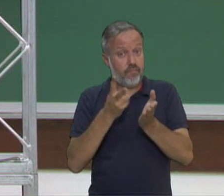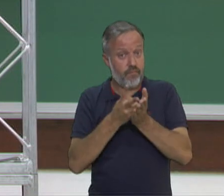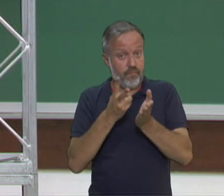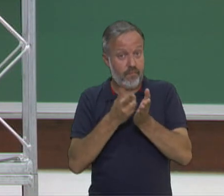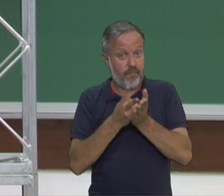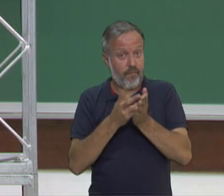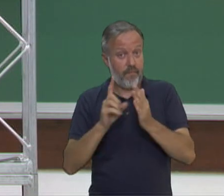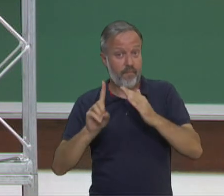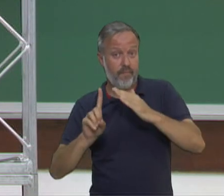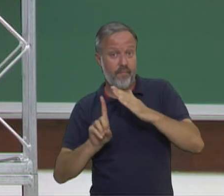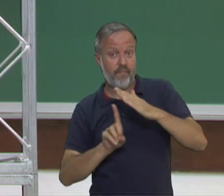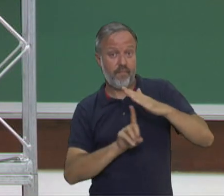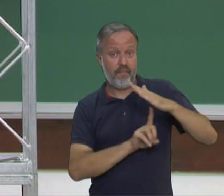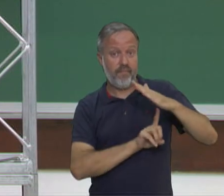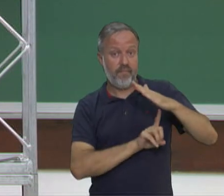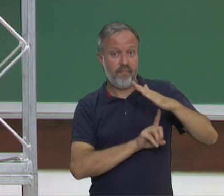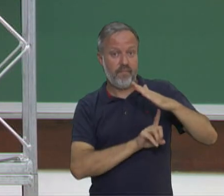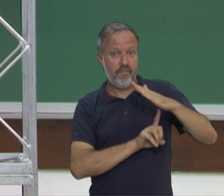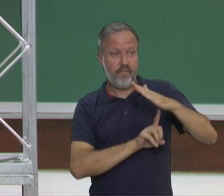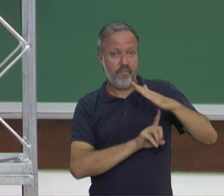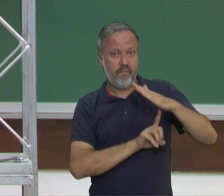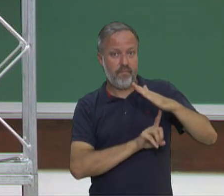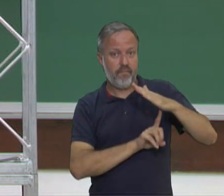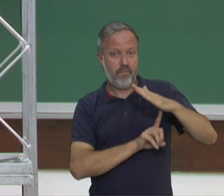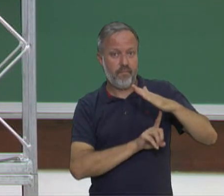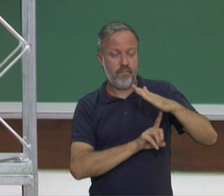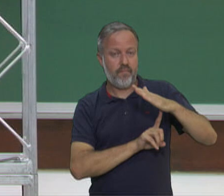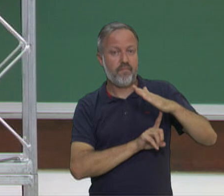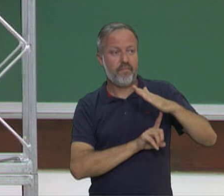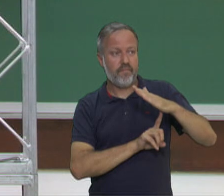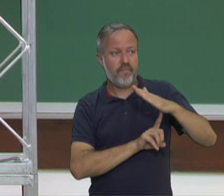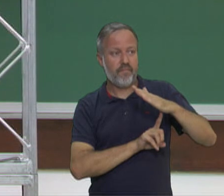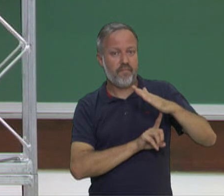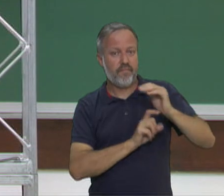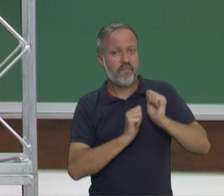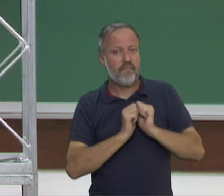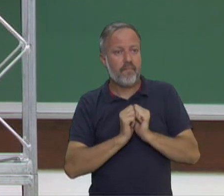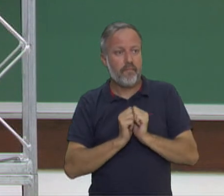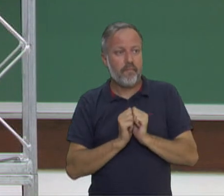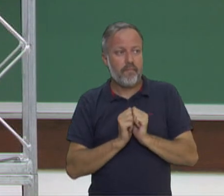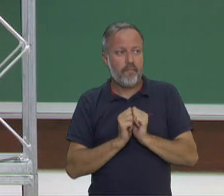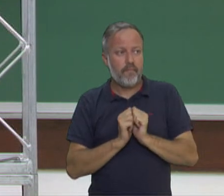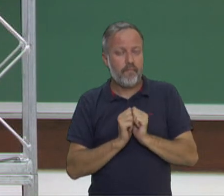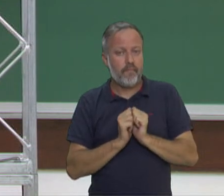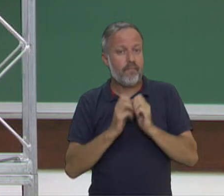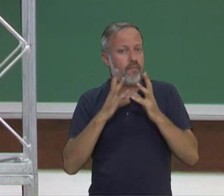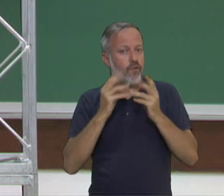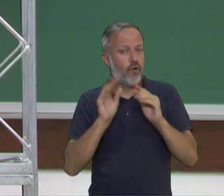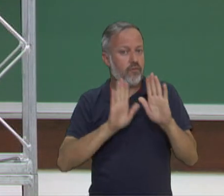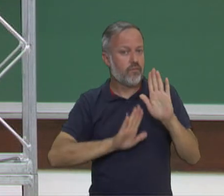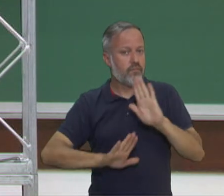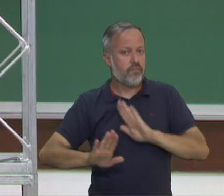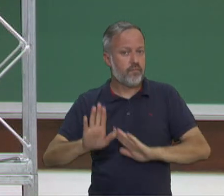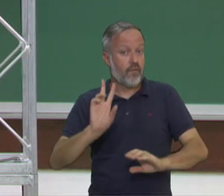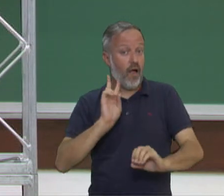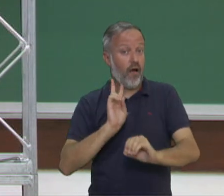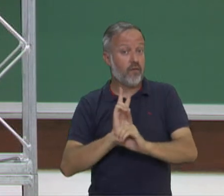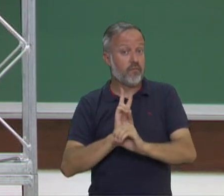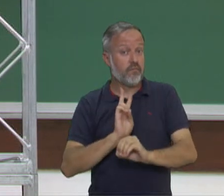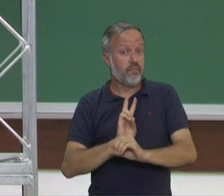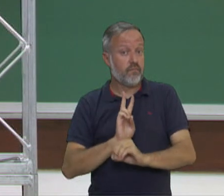isolamento, é claro, né? Não vai buscar o colega indo na casa dele, tem outras ferramentas para isso, todos os cuidados que a gente precisa ter para esse